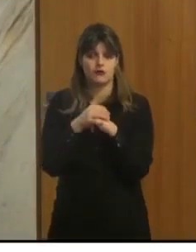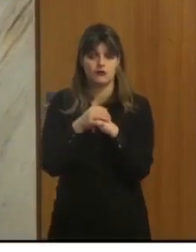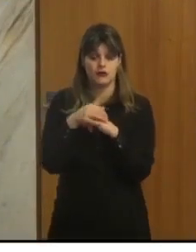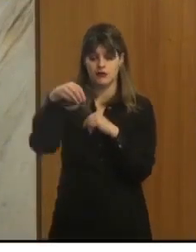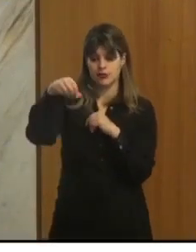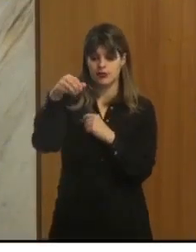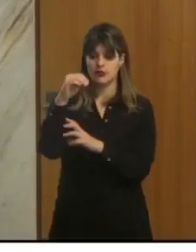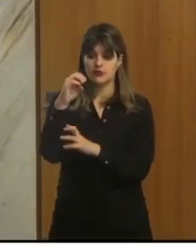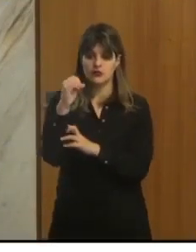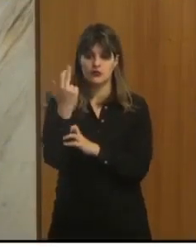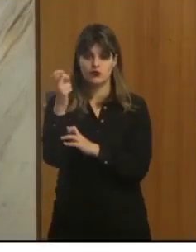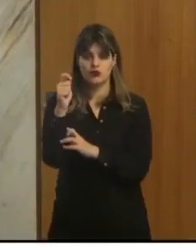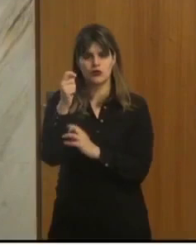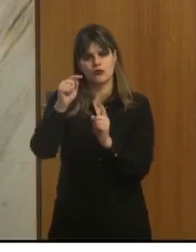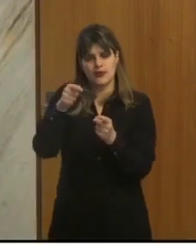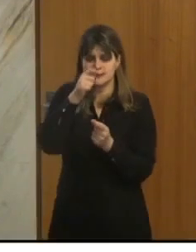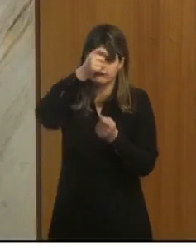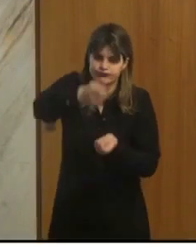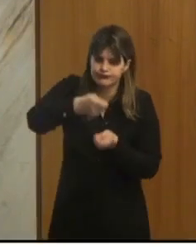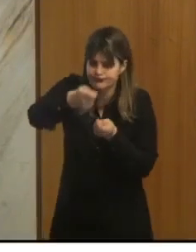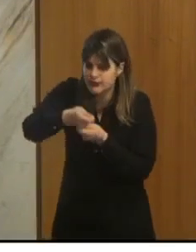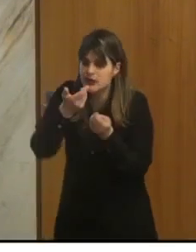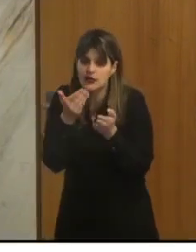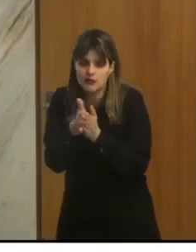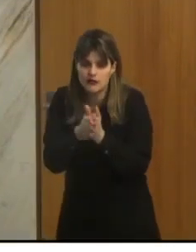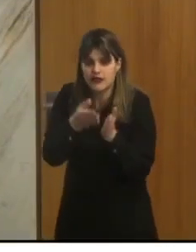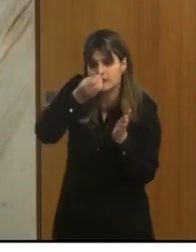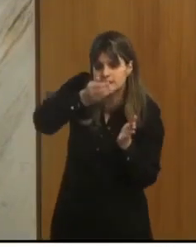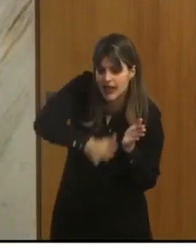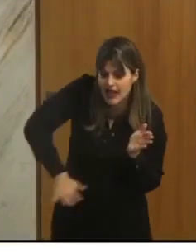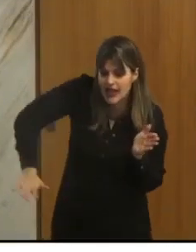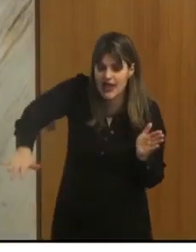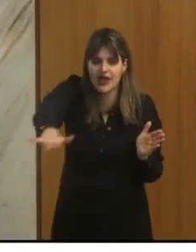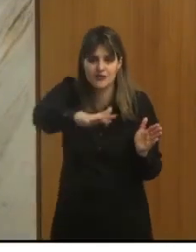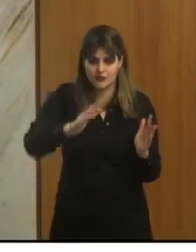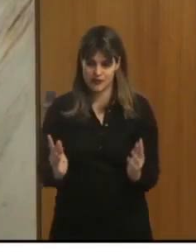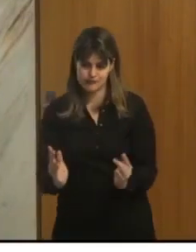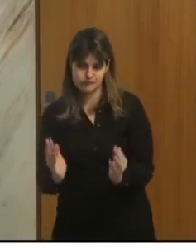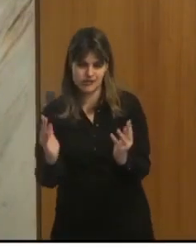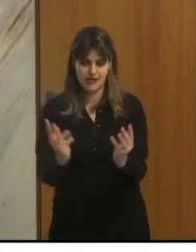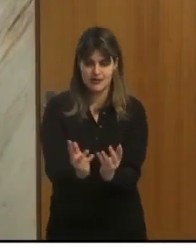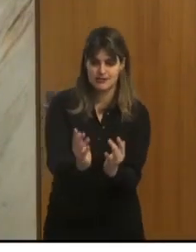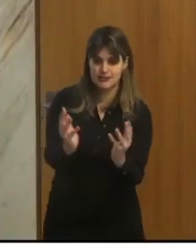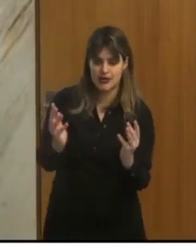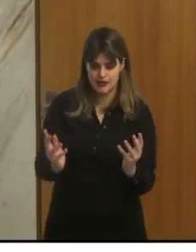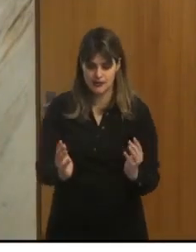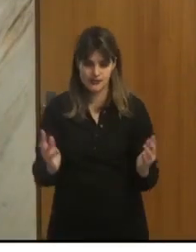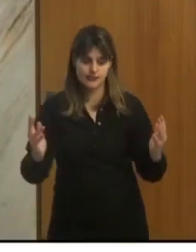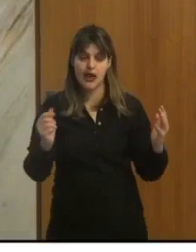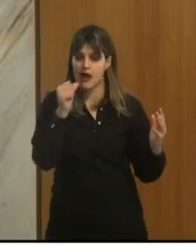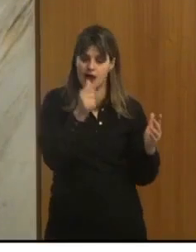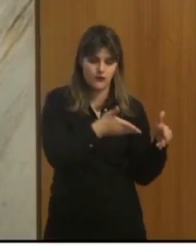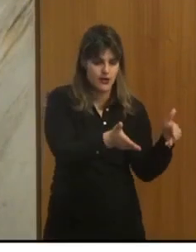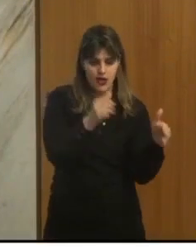Sor se começa a cultivar e a aproveitar toda a riqueza daqueles campos e a transformar todo o poder da geografia, da